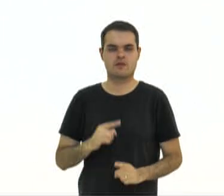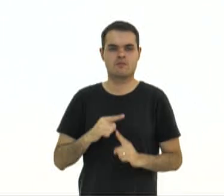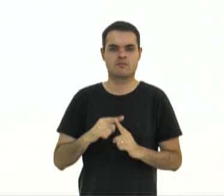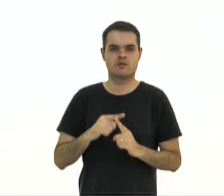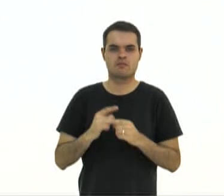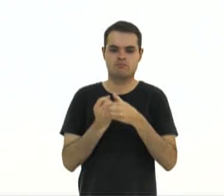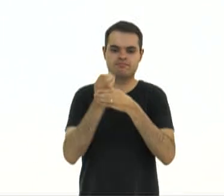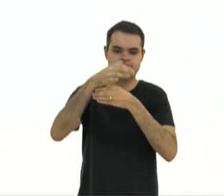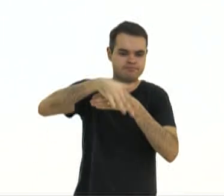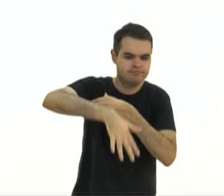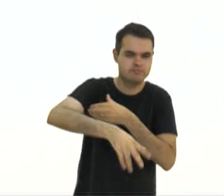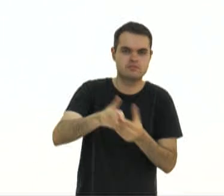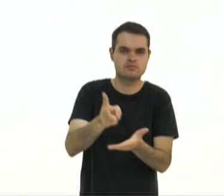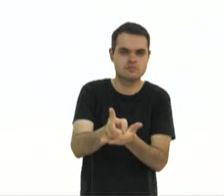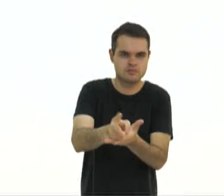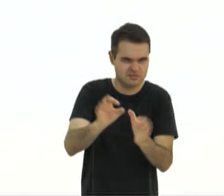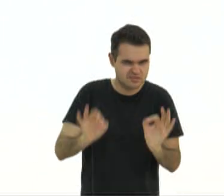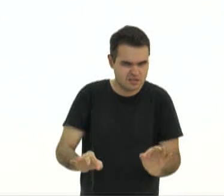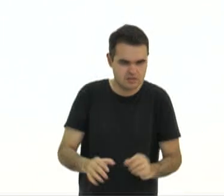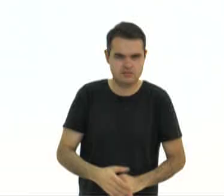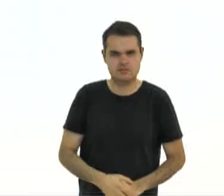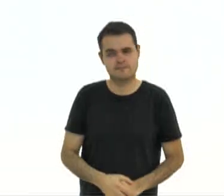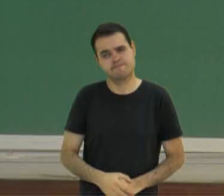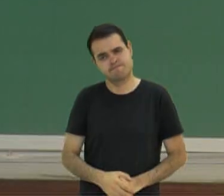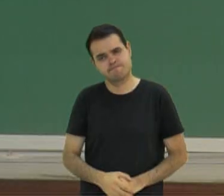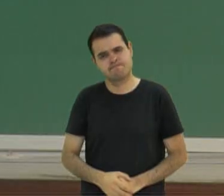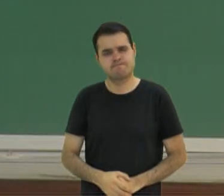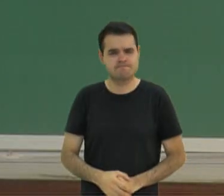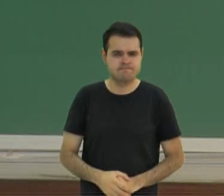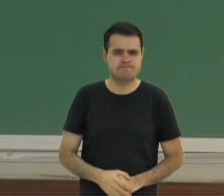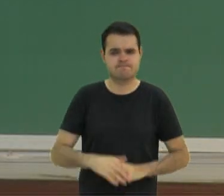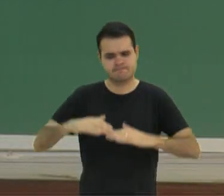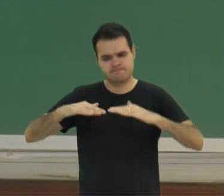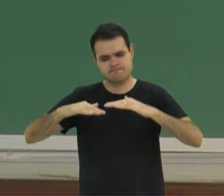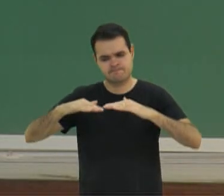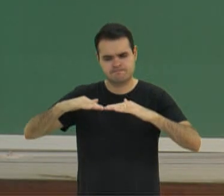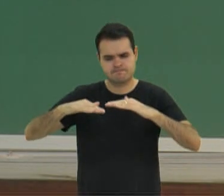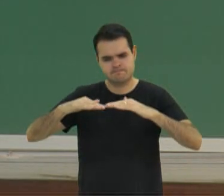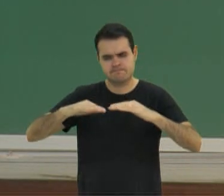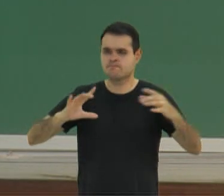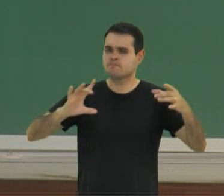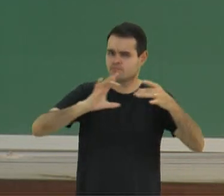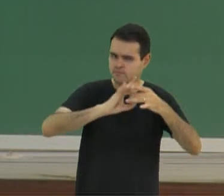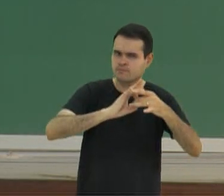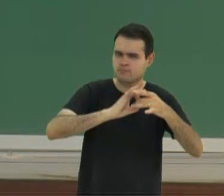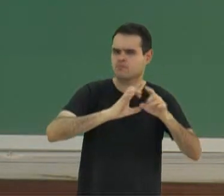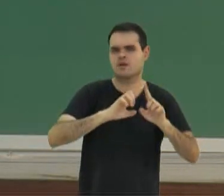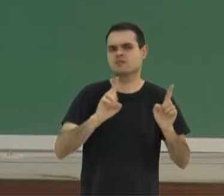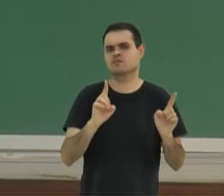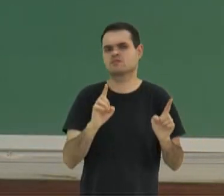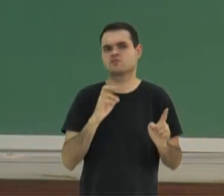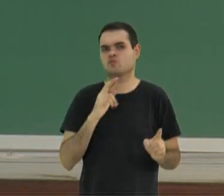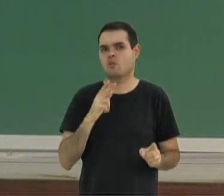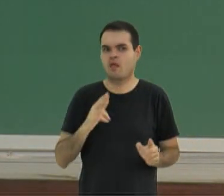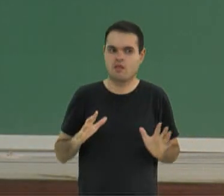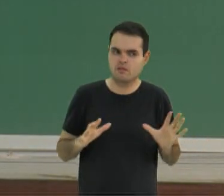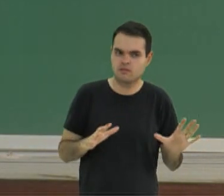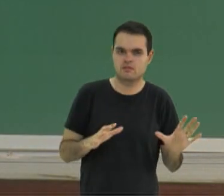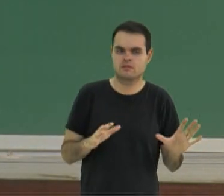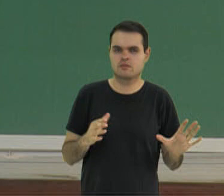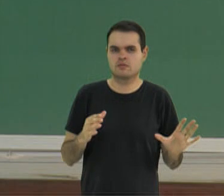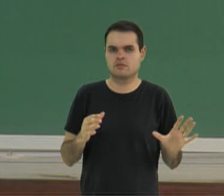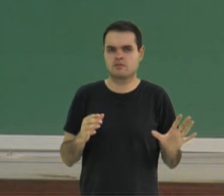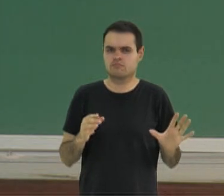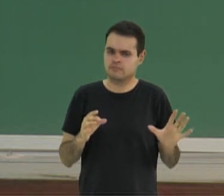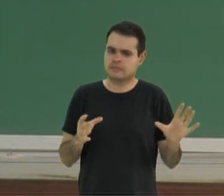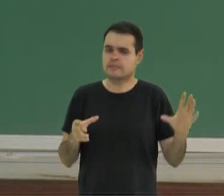erupções constantes de vulcões, tá certo? Olha, placa tectônica tem alguma coisa a ver com isso, mas não está fora de contexto. Então